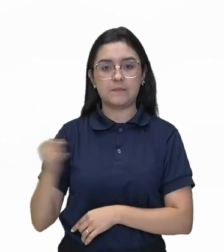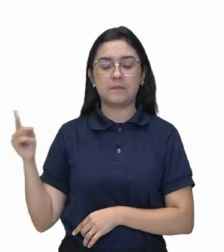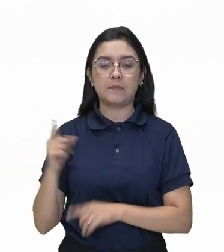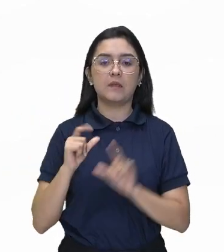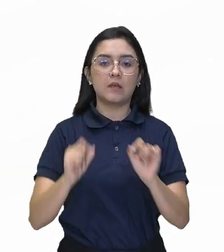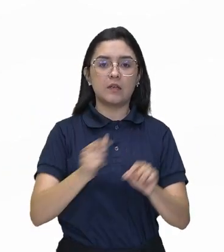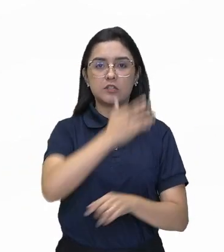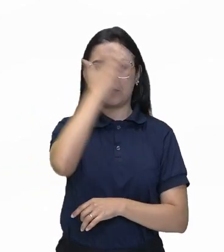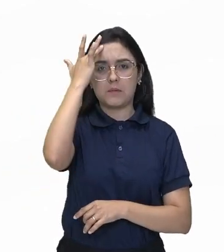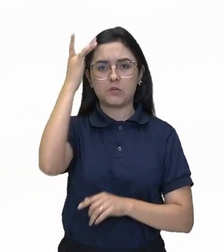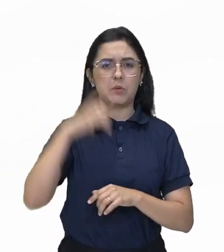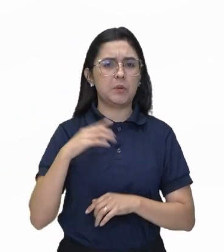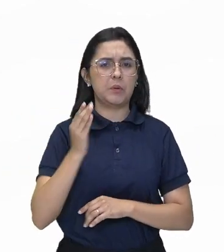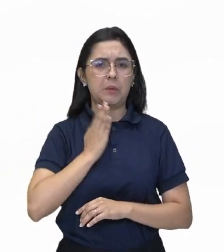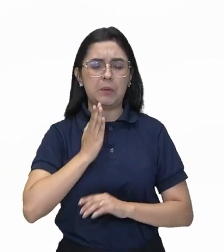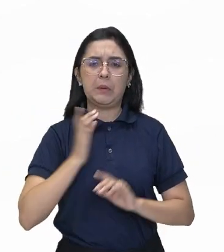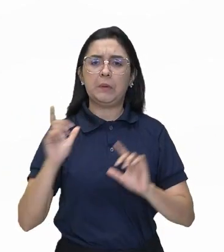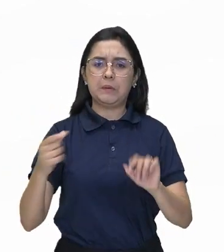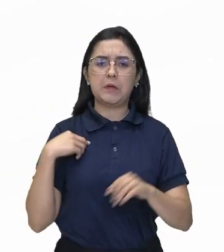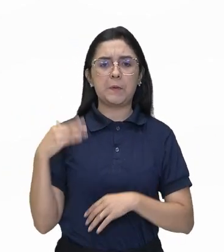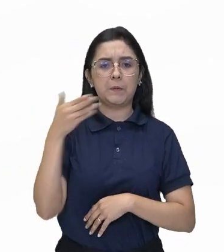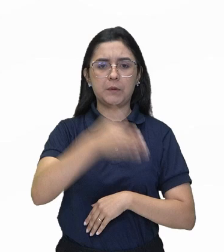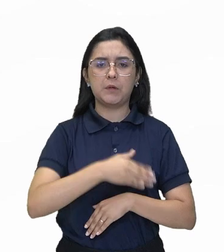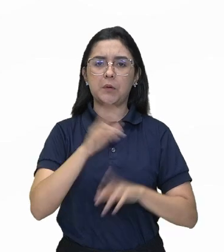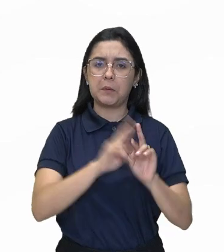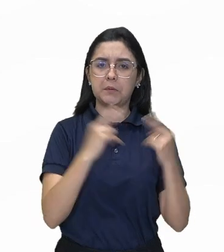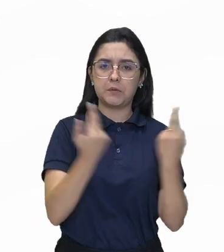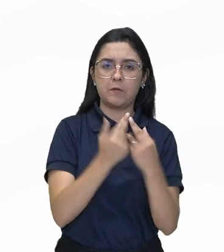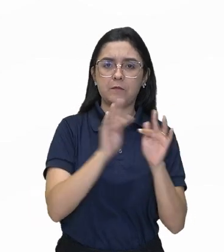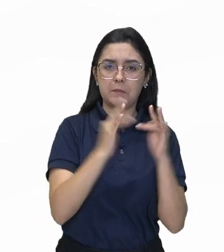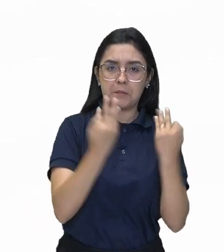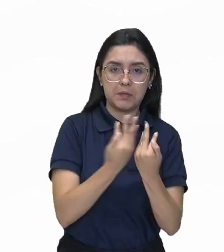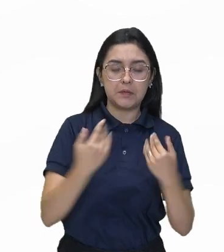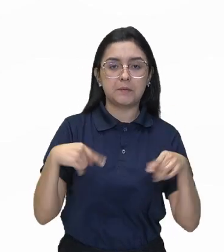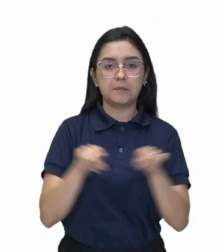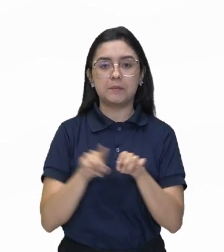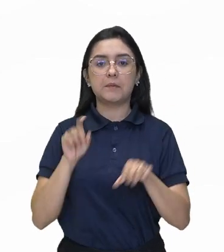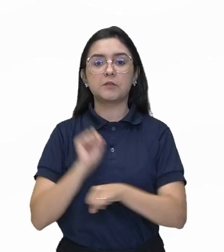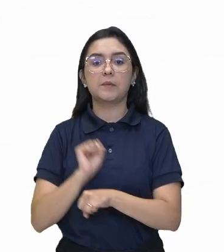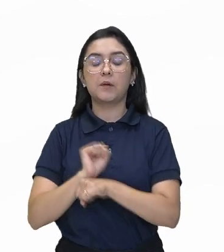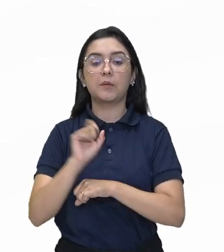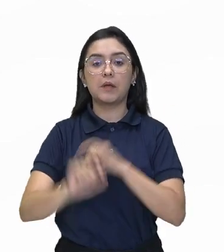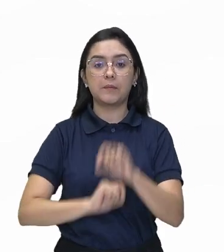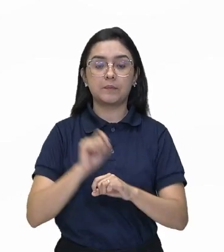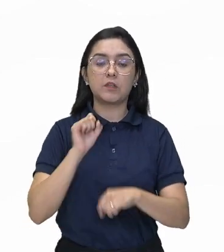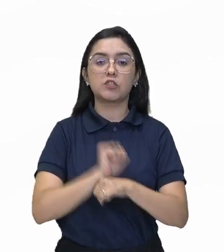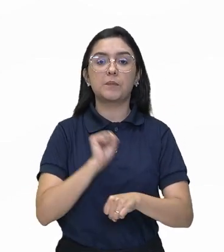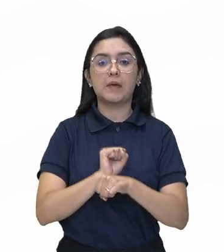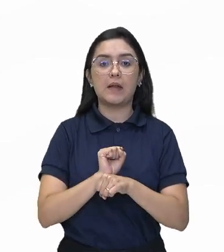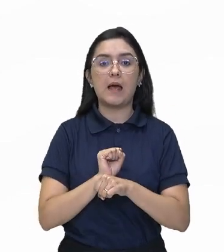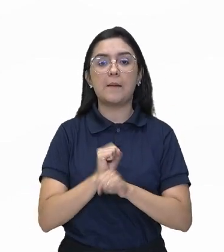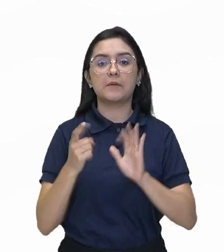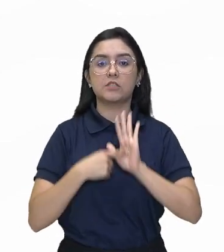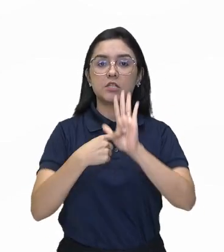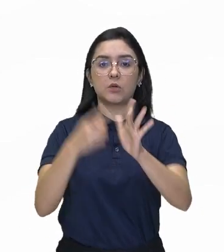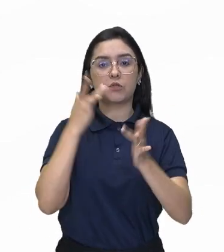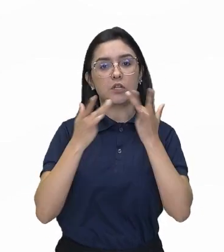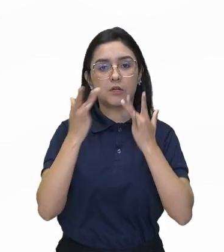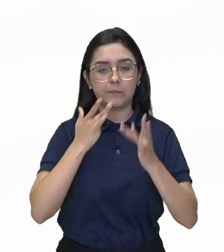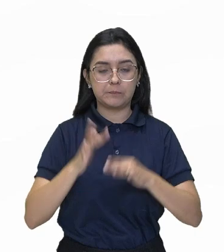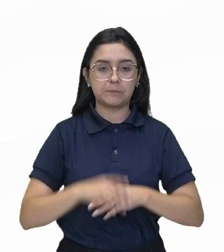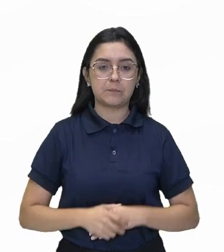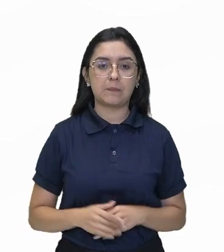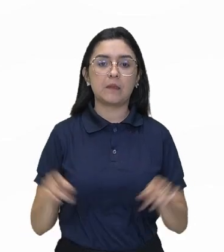barões recebiam os familiares, os amigos, para esperar o início do espetáculo. Nós temos